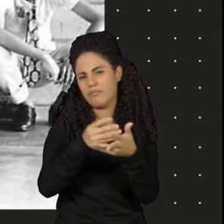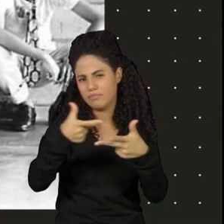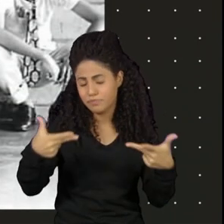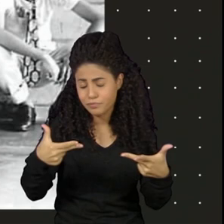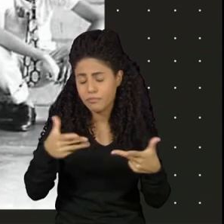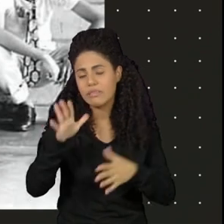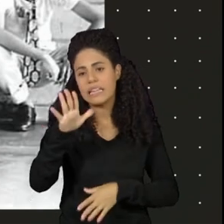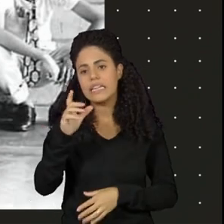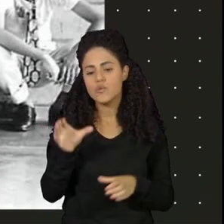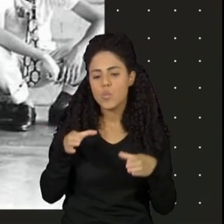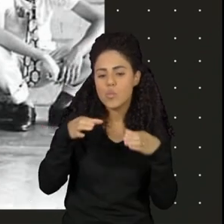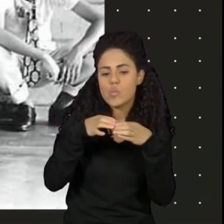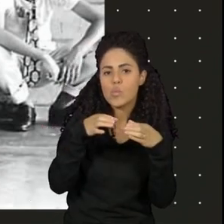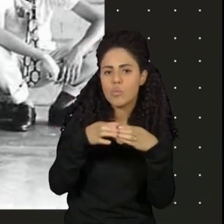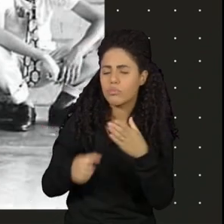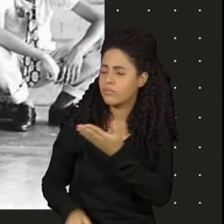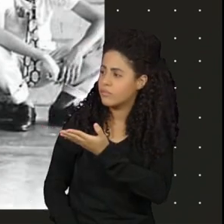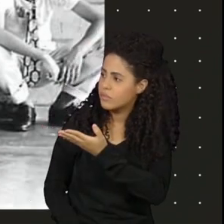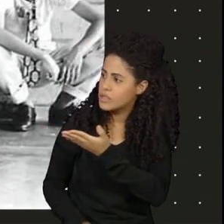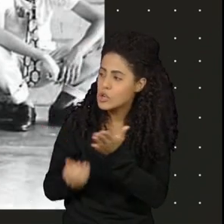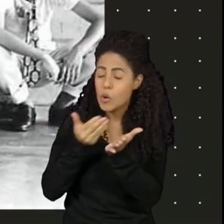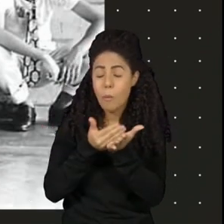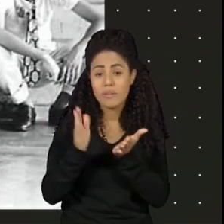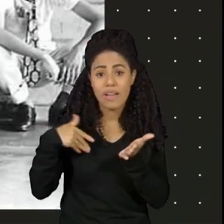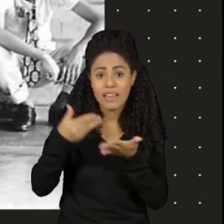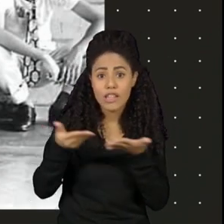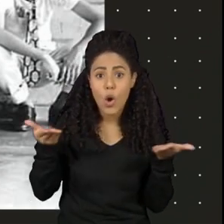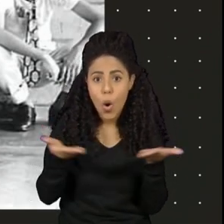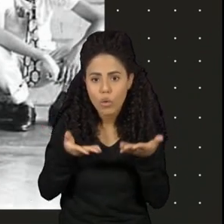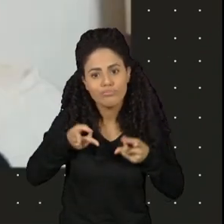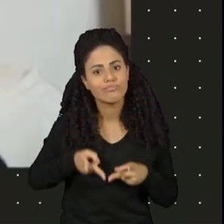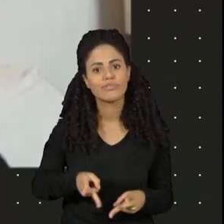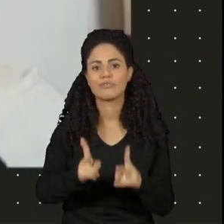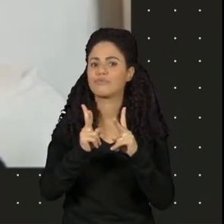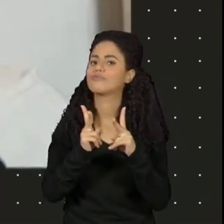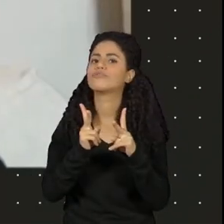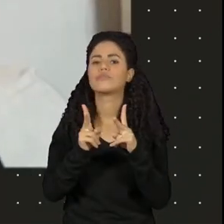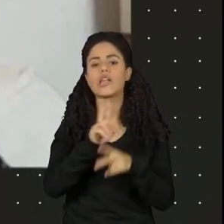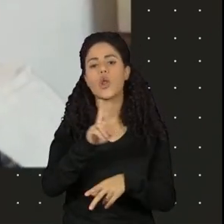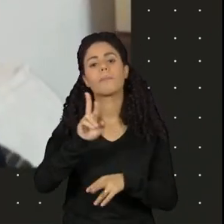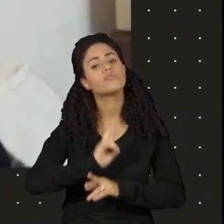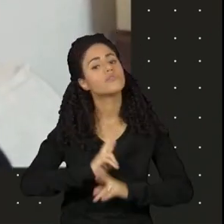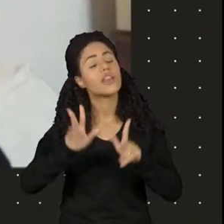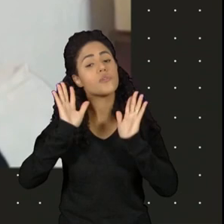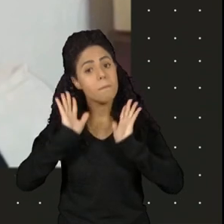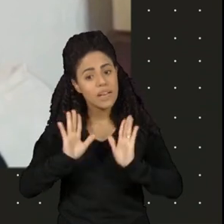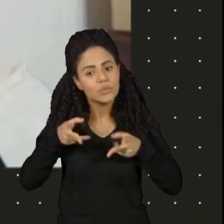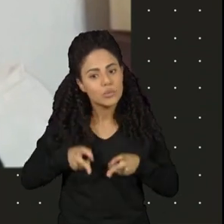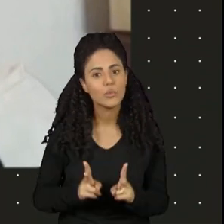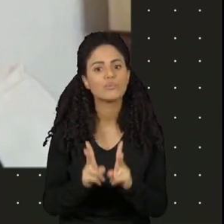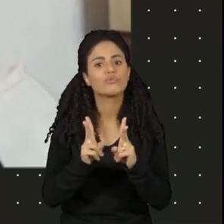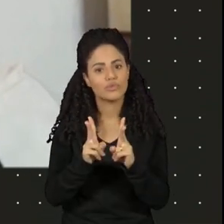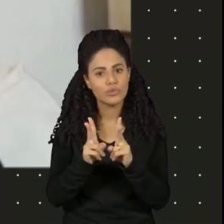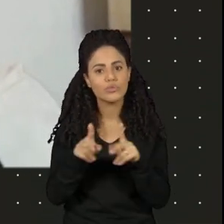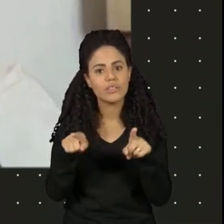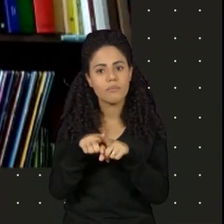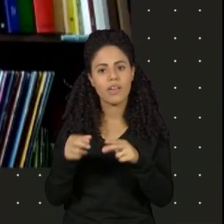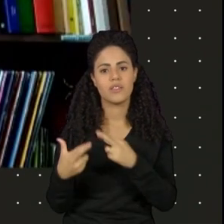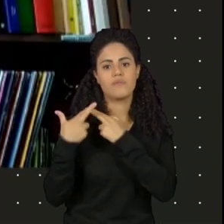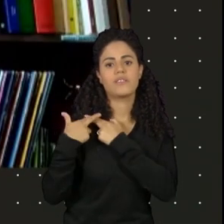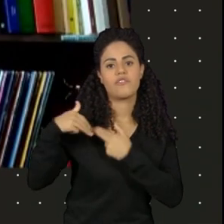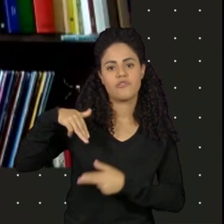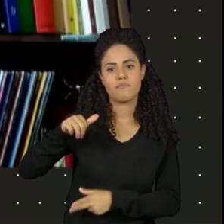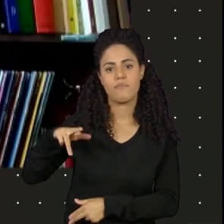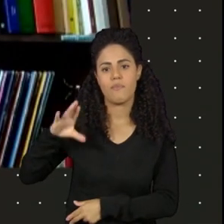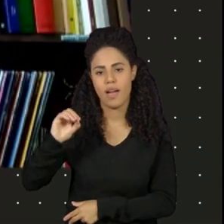grupo começou e até hoje ainda continua, né? Com outro nome, mas continua na pessoa do Mário Bortolotto.